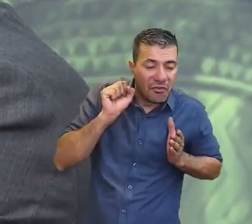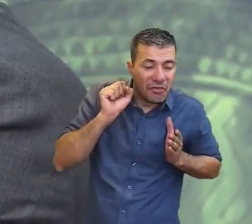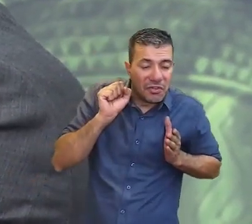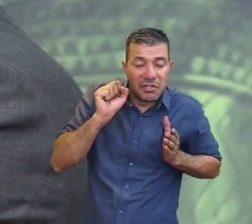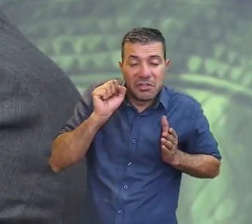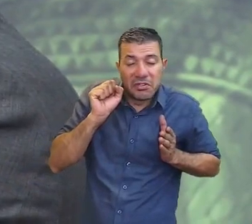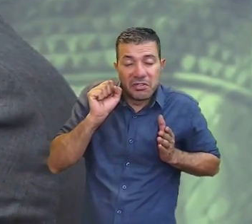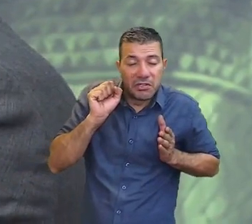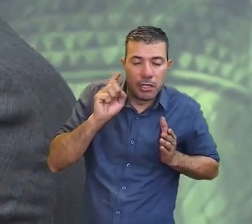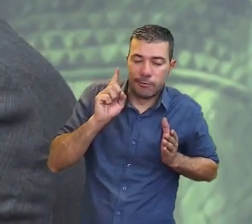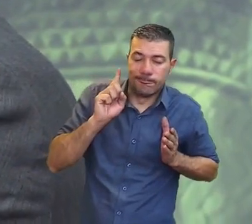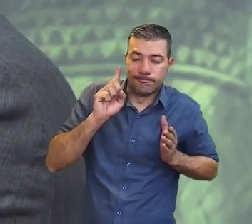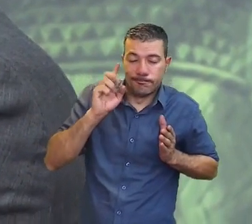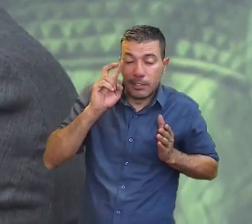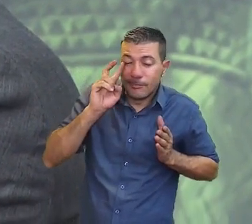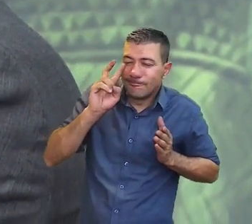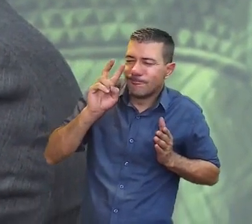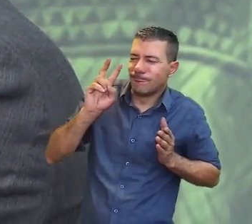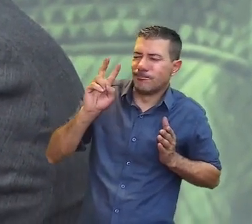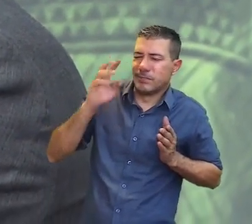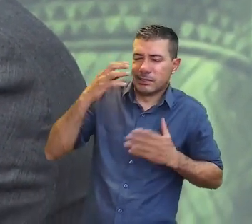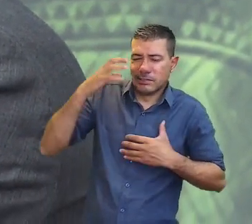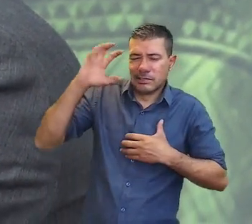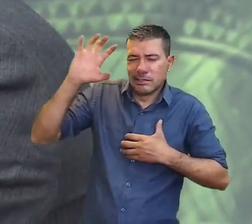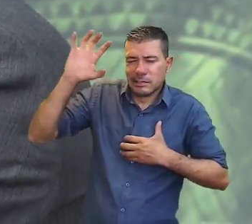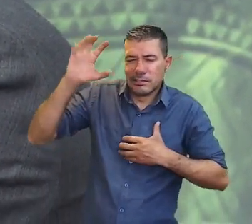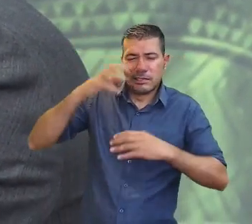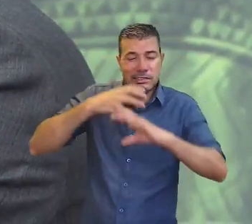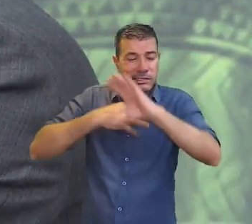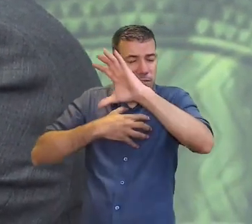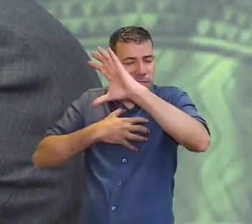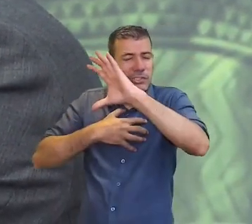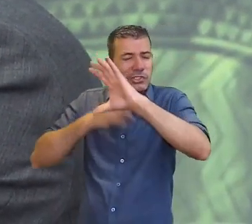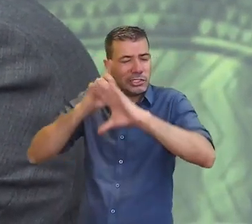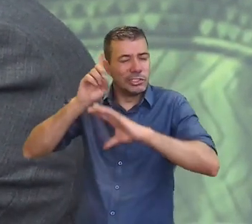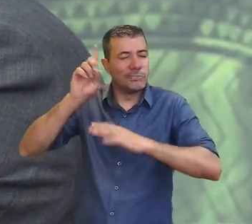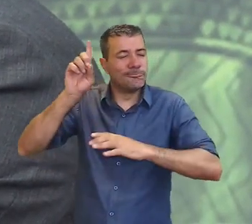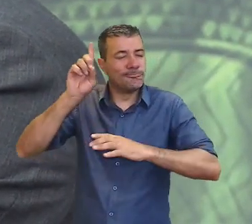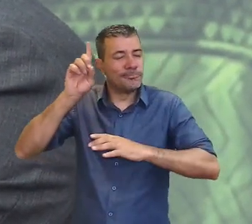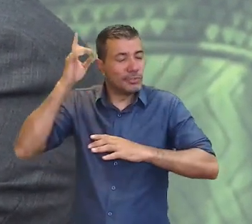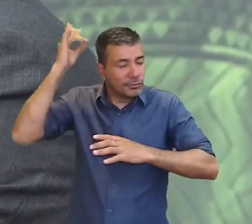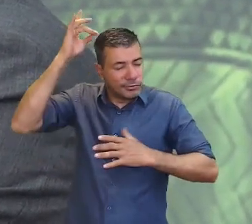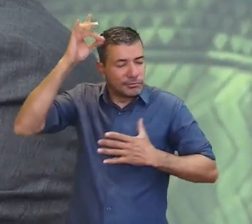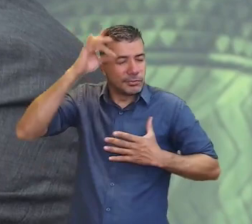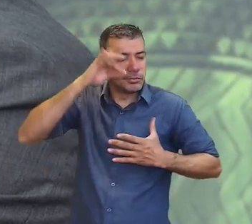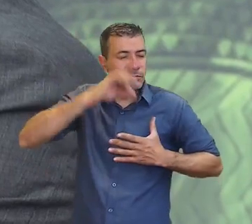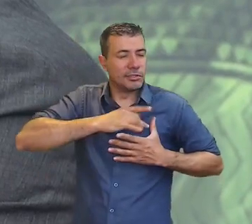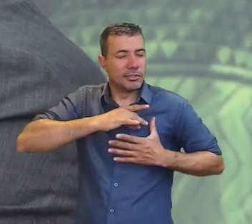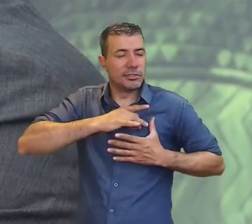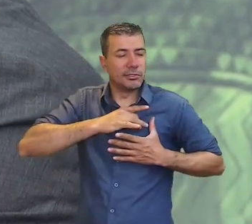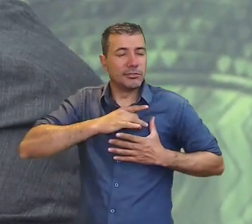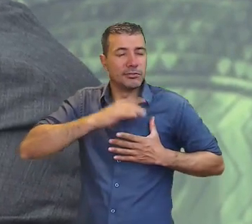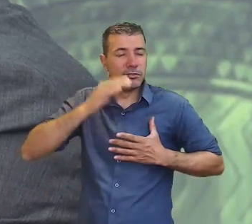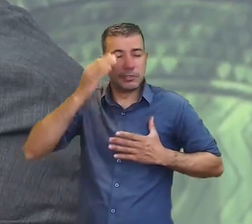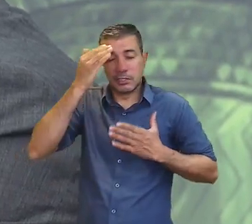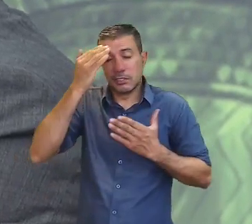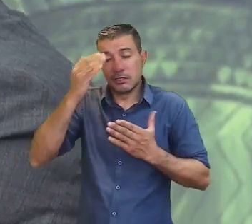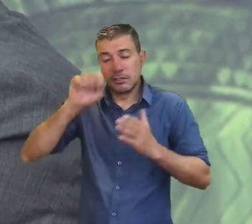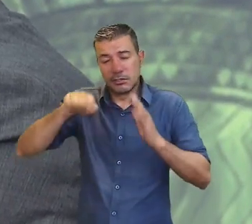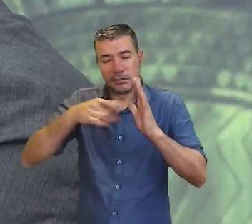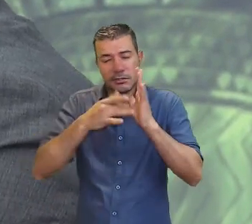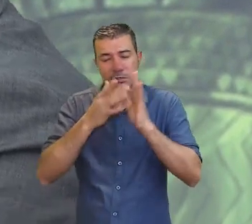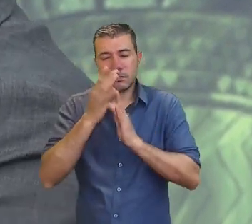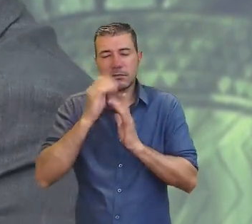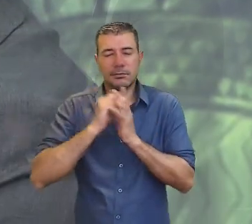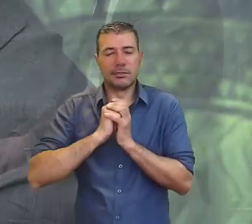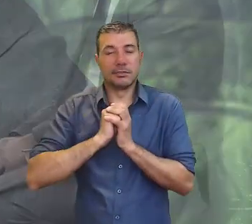voz, mas principalmente colocar em prática no nosso viver. Nós te pedimos, nós te agradecemos, em nome de Jesus.